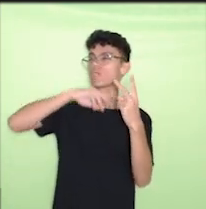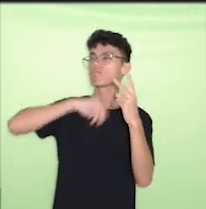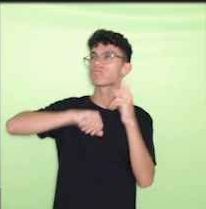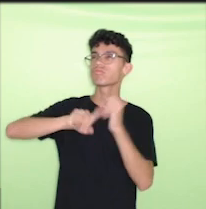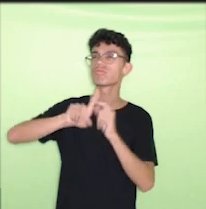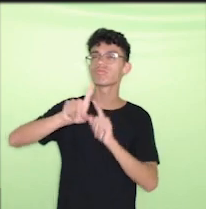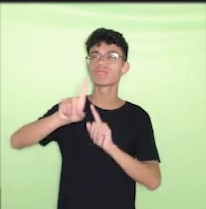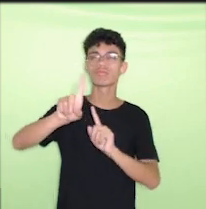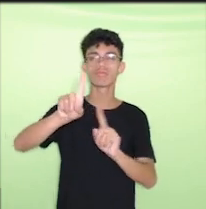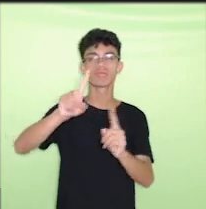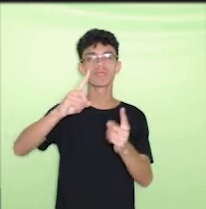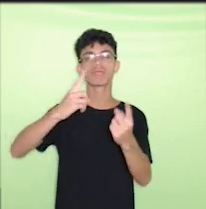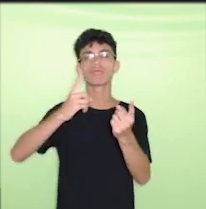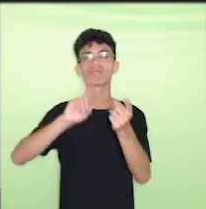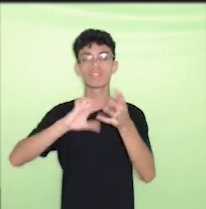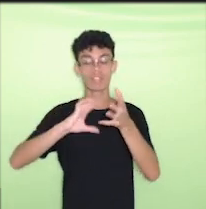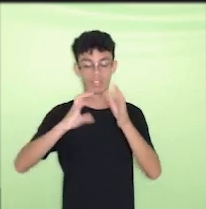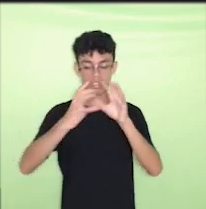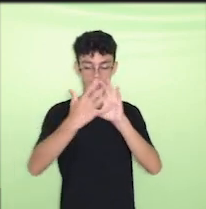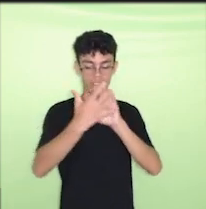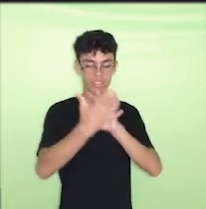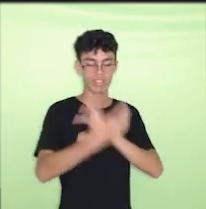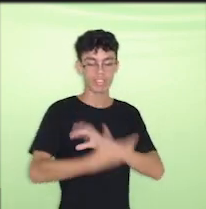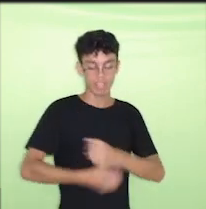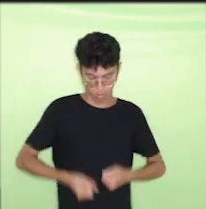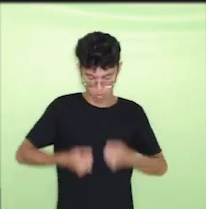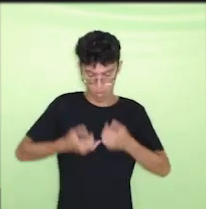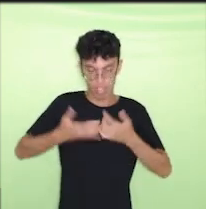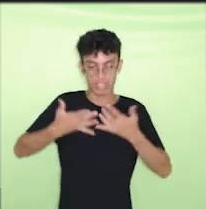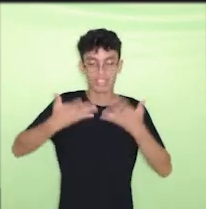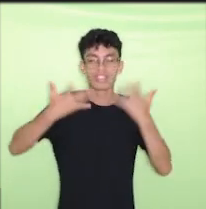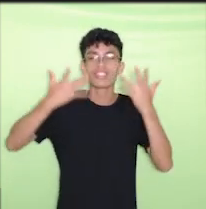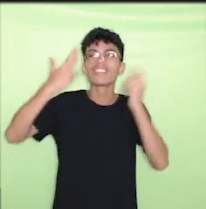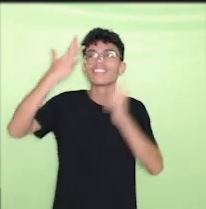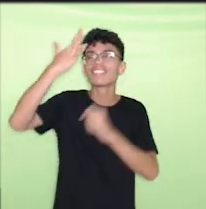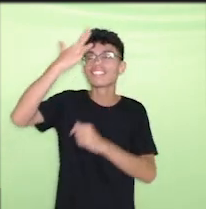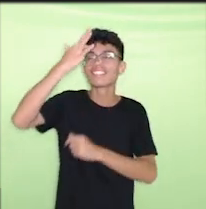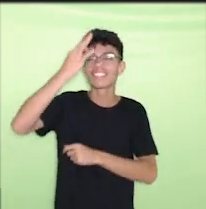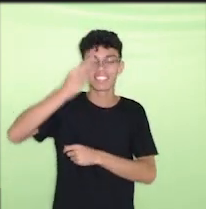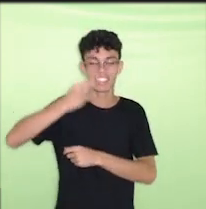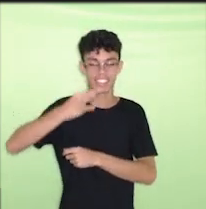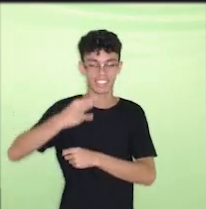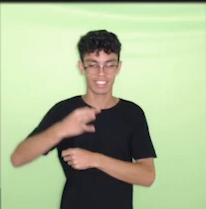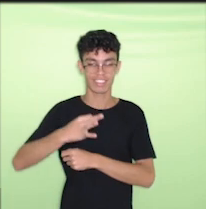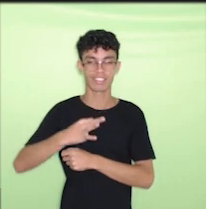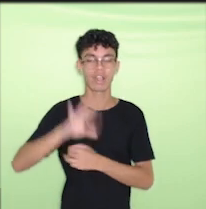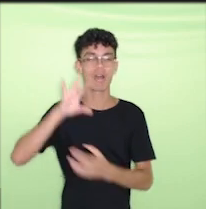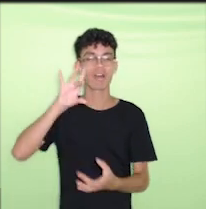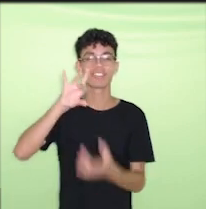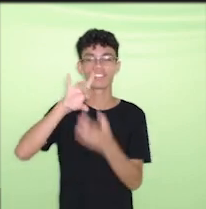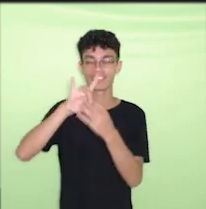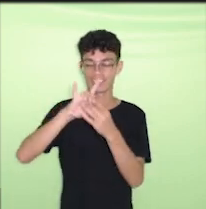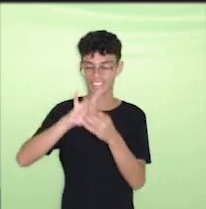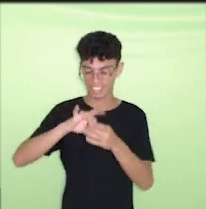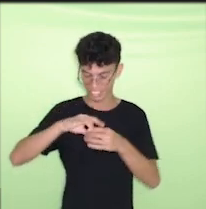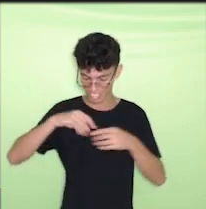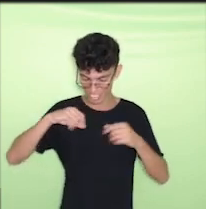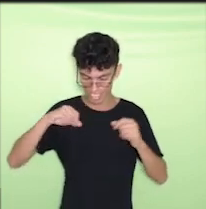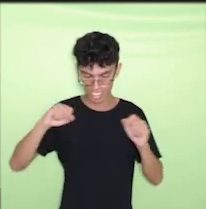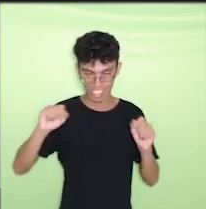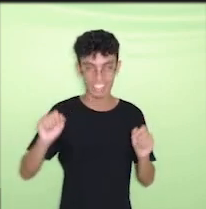seguida transformam o seu pretenso vulcão em sábio entendimento. E há coesão,